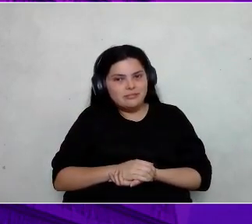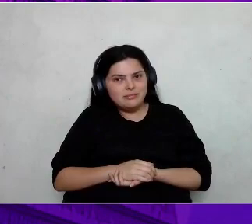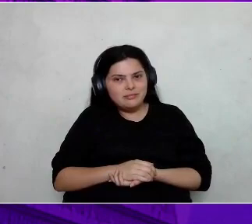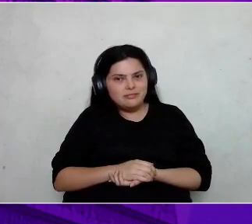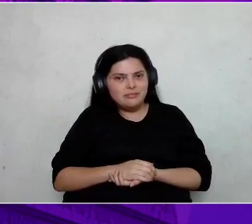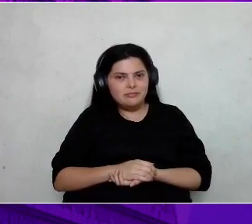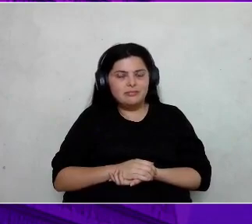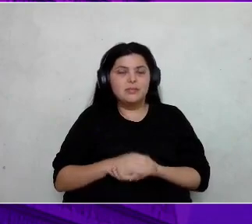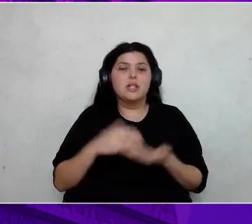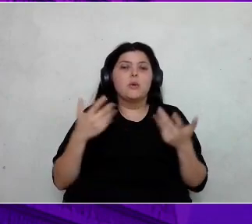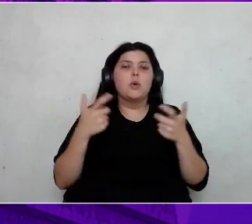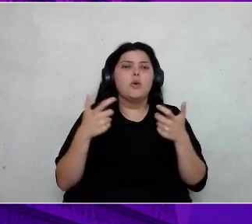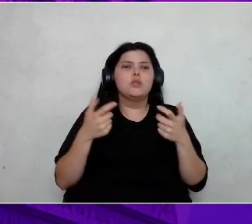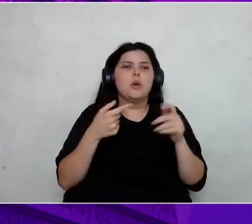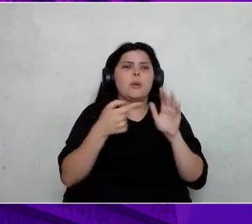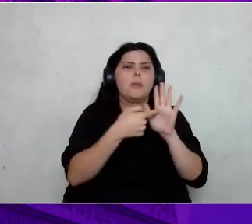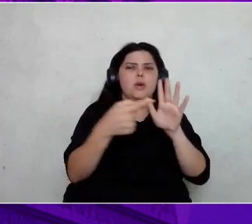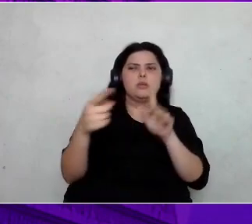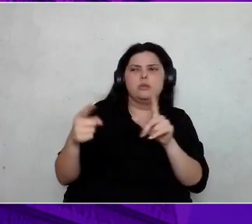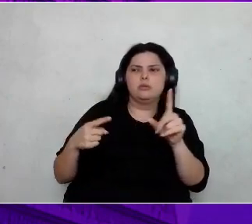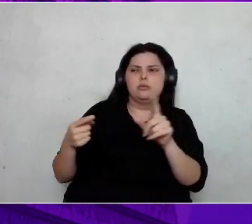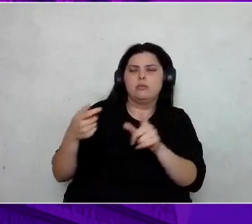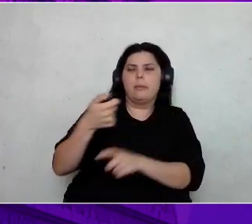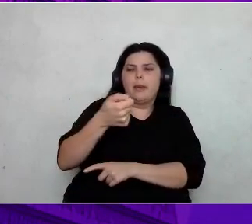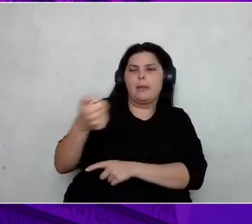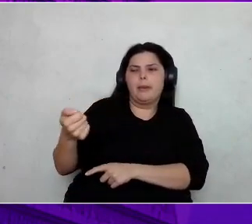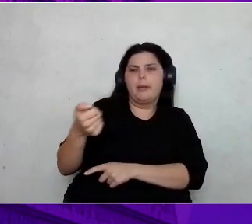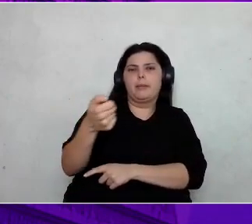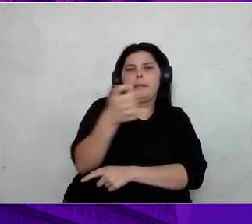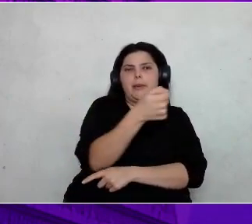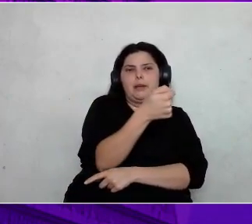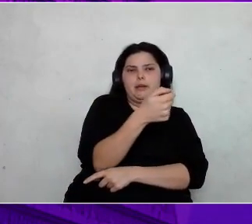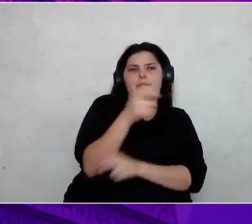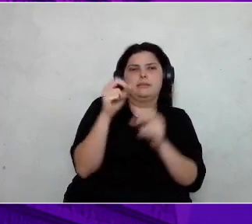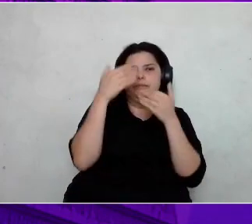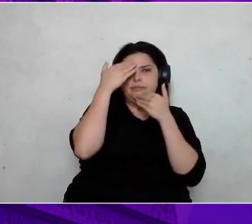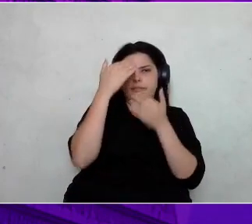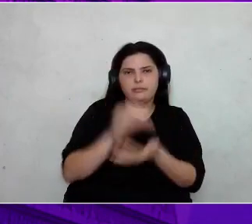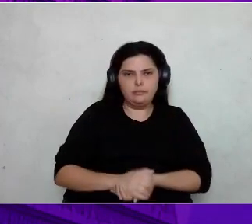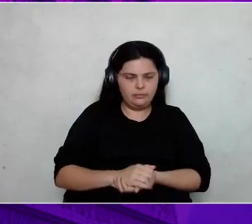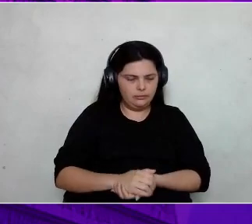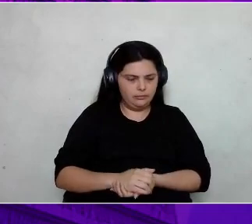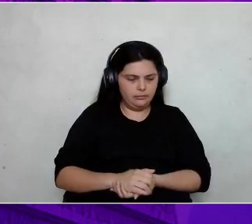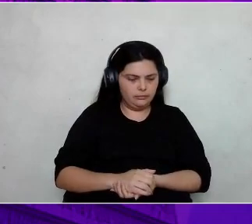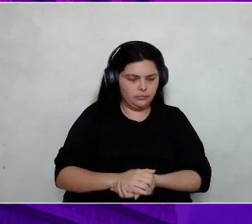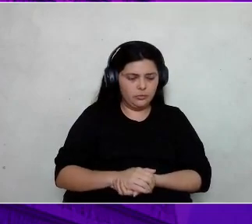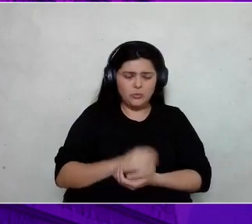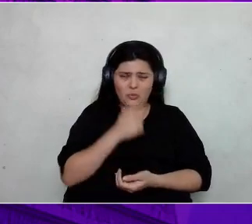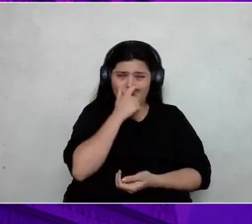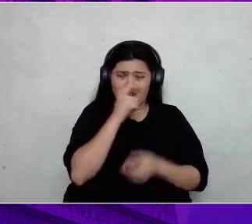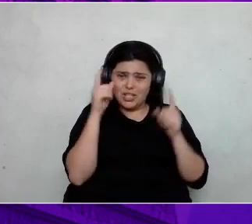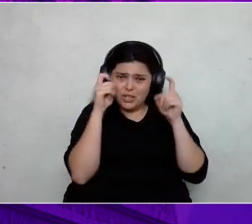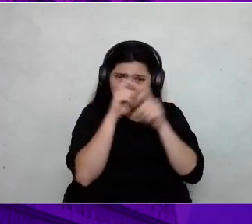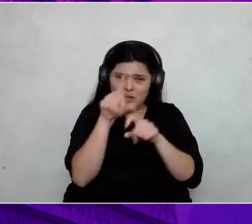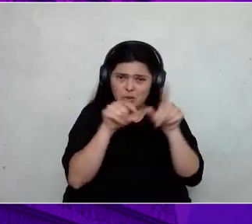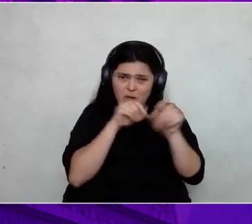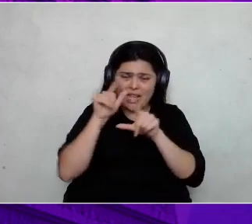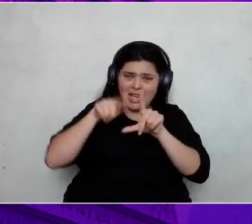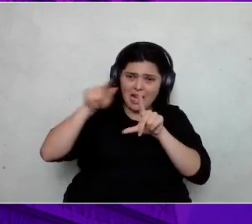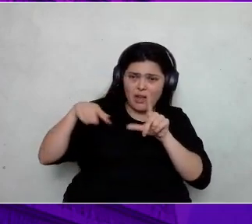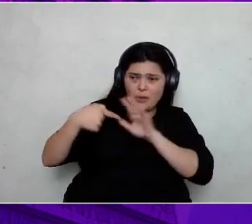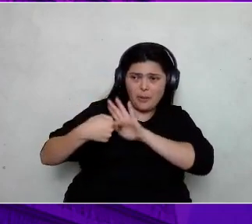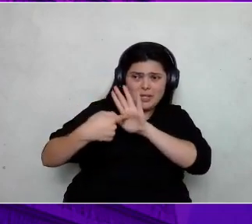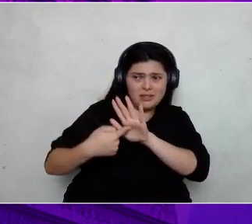tenho que apontar? Para cá? Para lá. Obrigada. Você acha difícil escolher um gráfico para apresentar seus